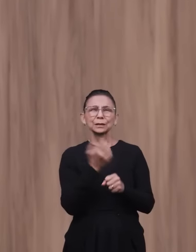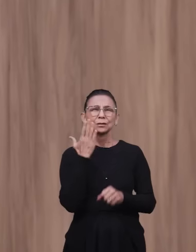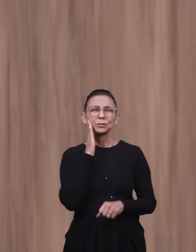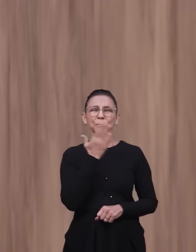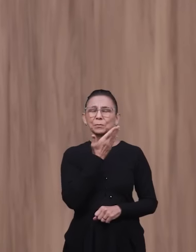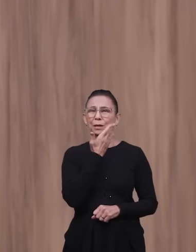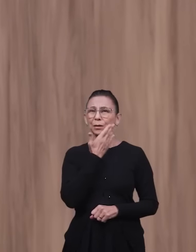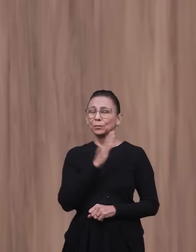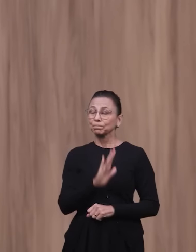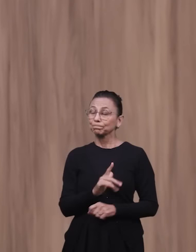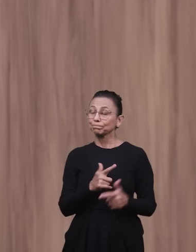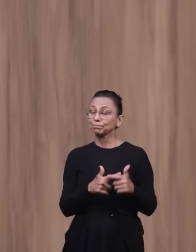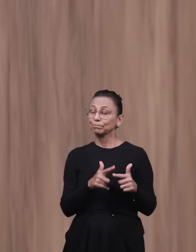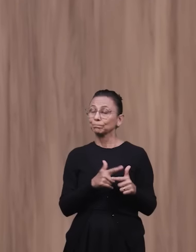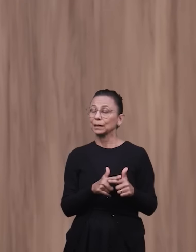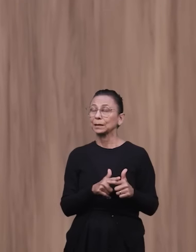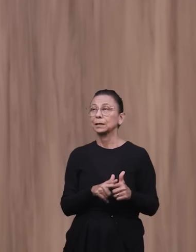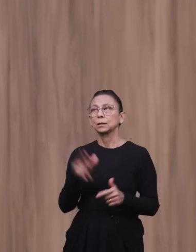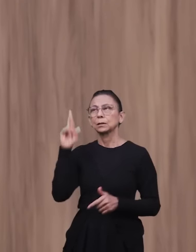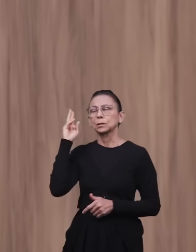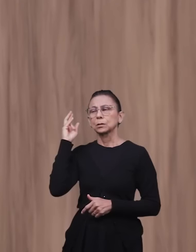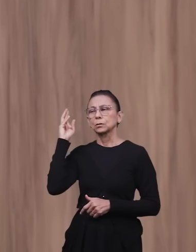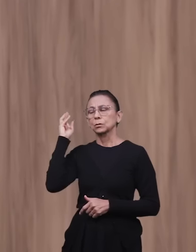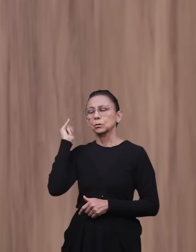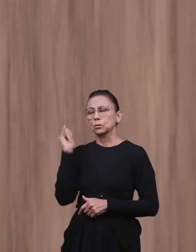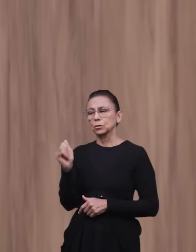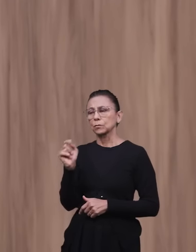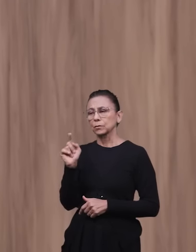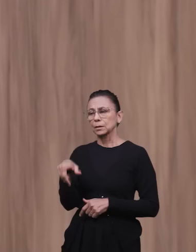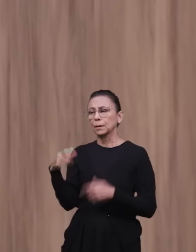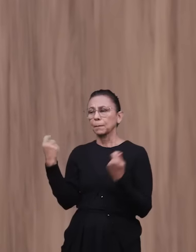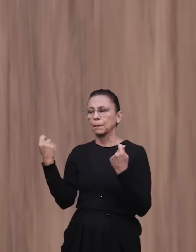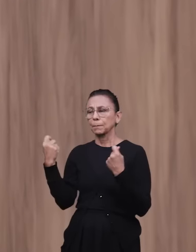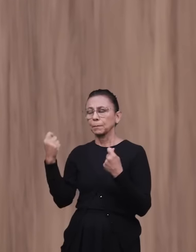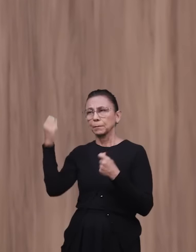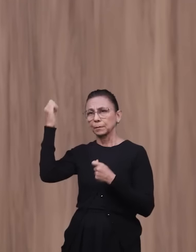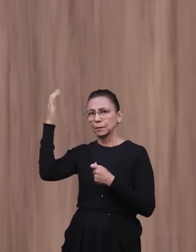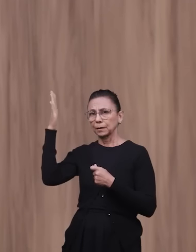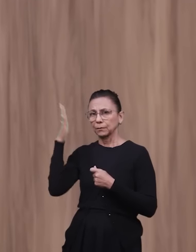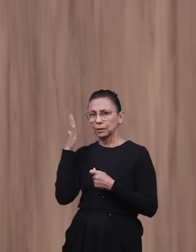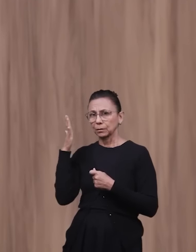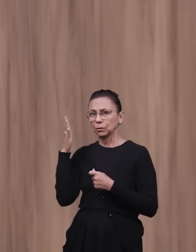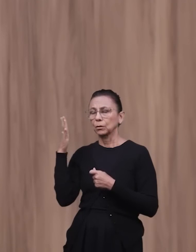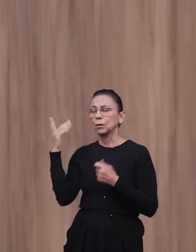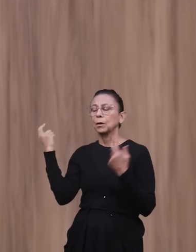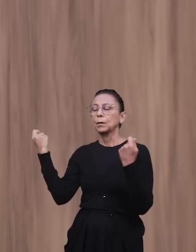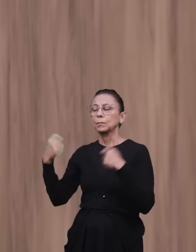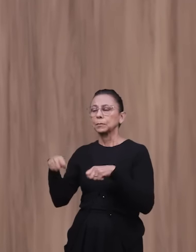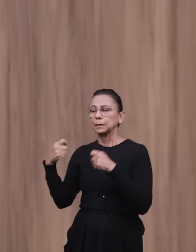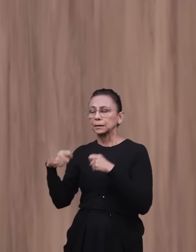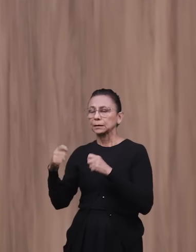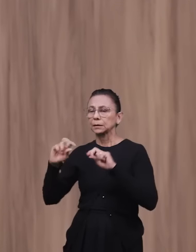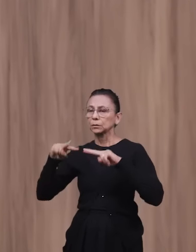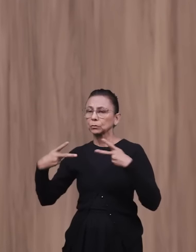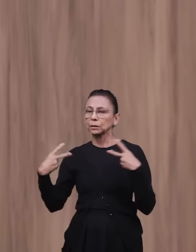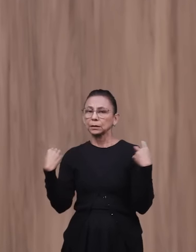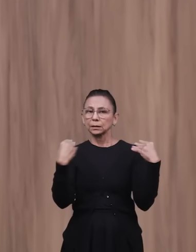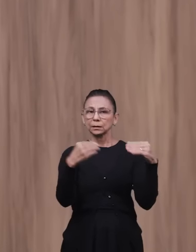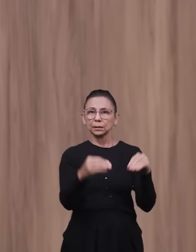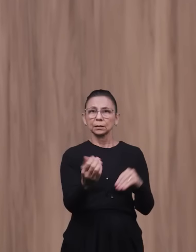a uma desavença do passado. O Senhor Deus revela que ela deve enviar o link, pois essa será uma oportunidade para reatar